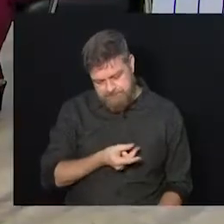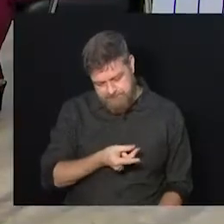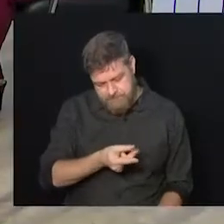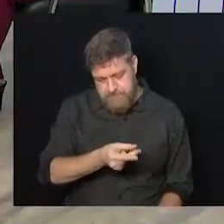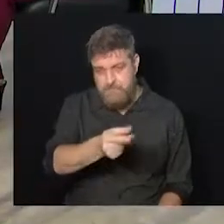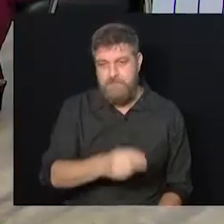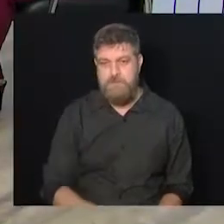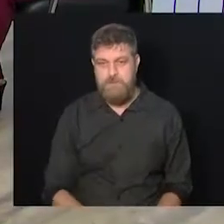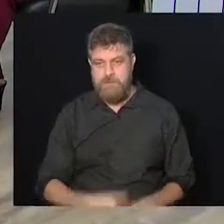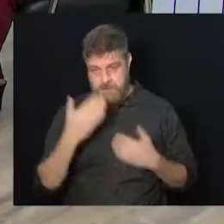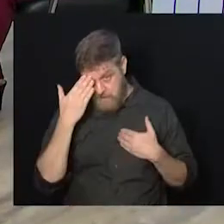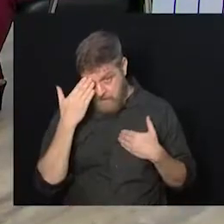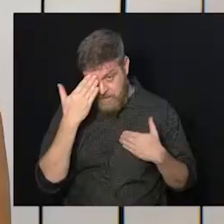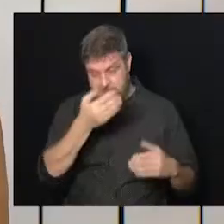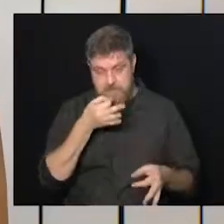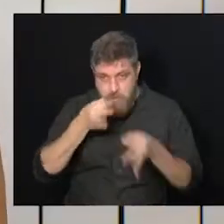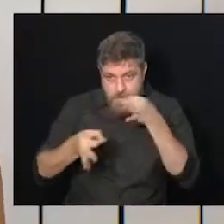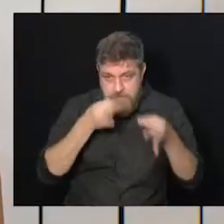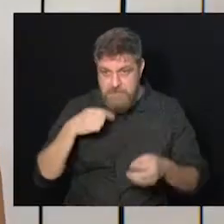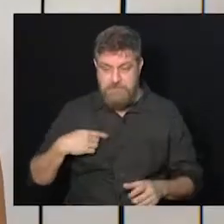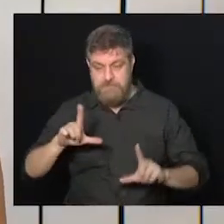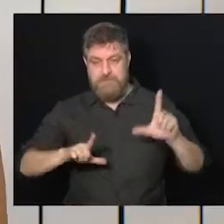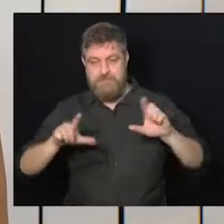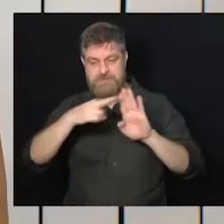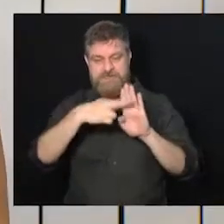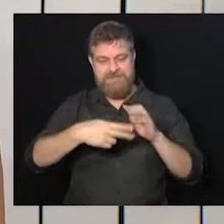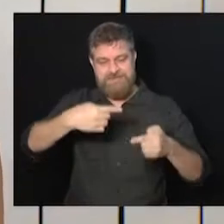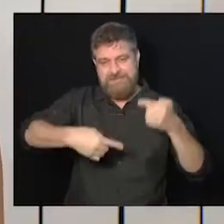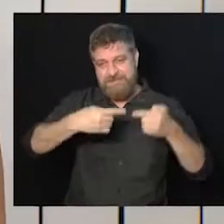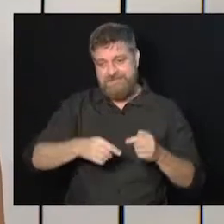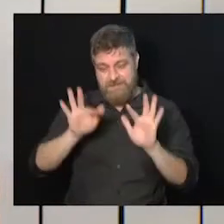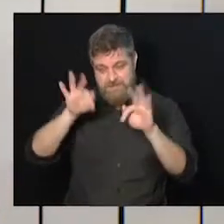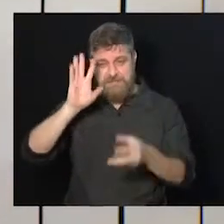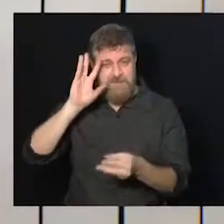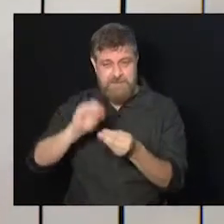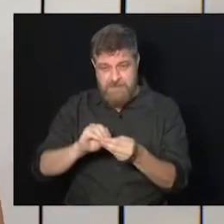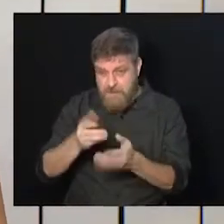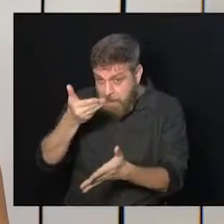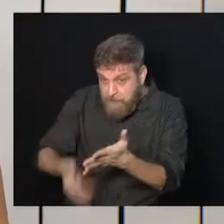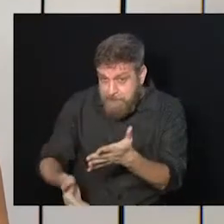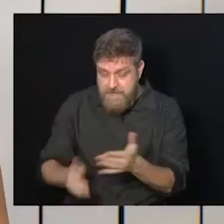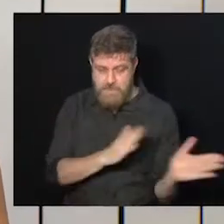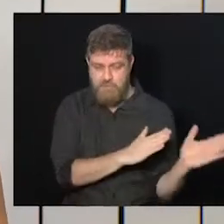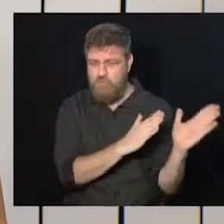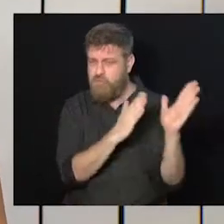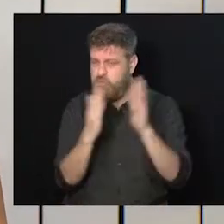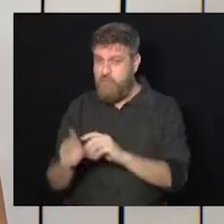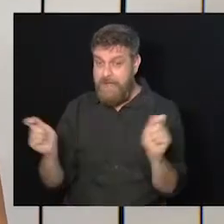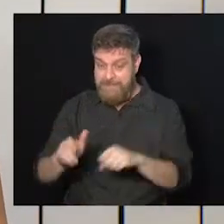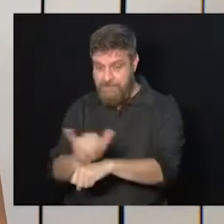eu agradeço a participação de vocês. O nosso programa chegou ao fim. E se você não assistiu Questão de Ordem por inteiro, acesse